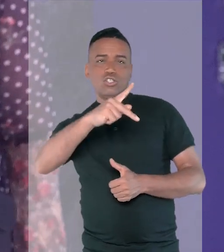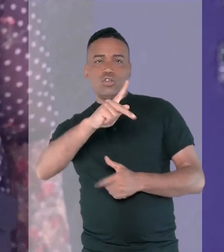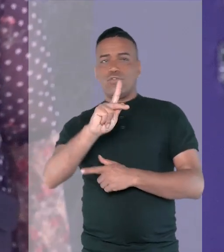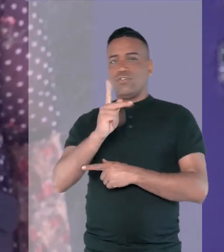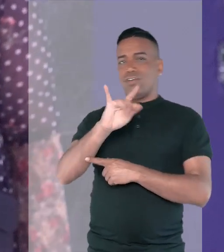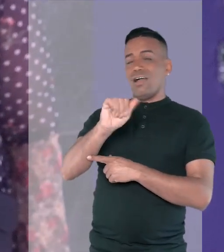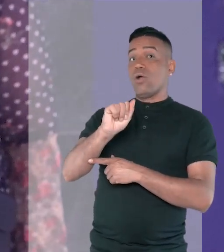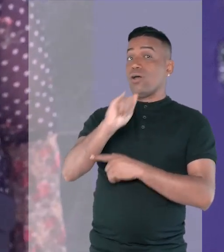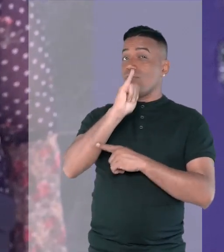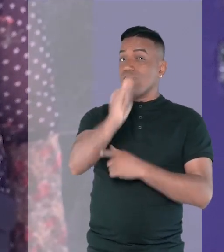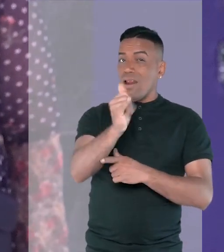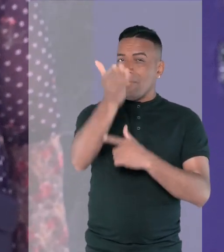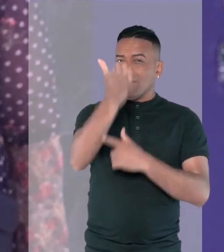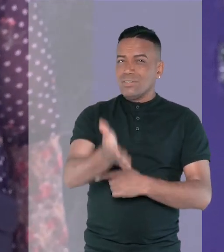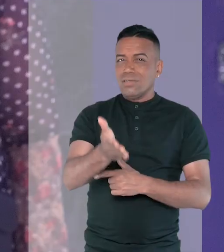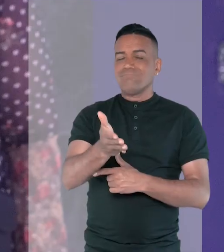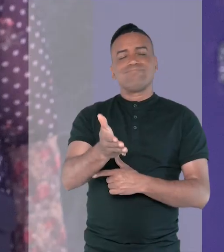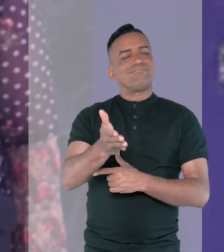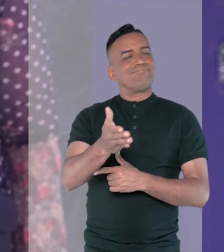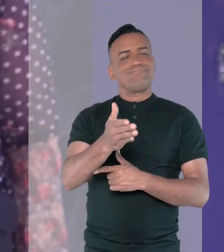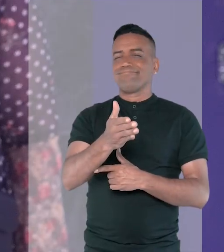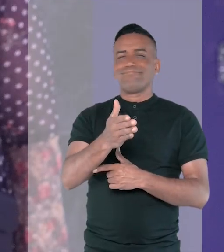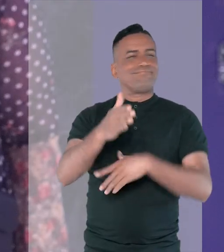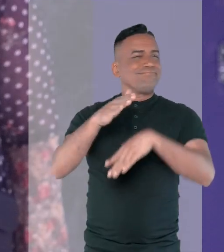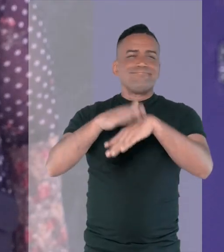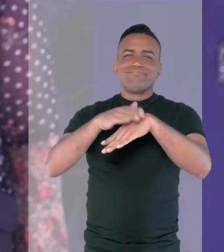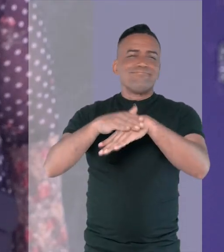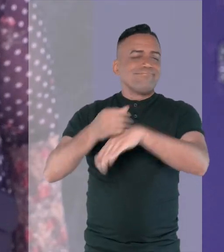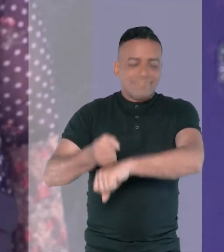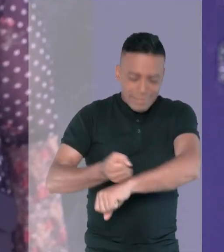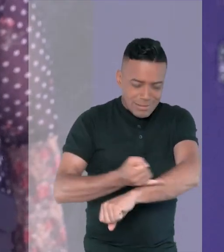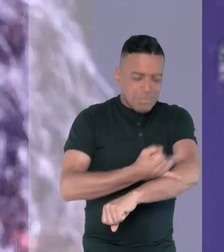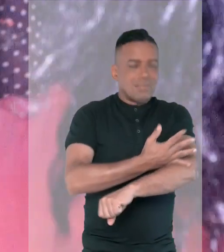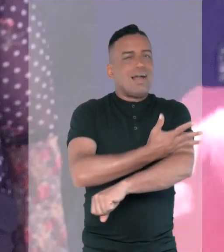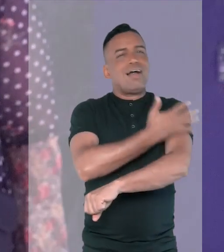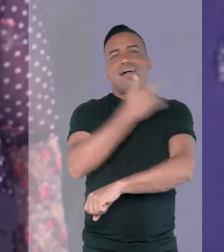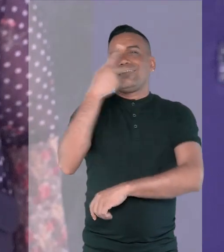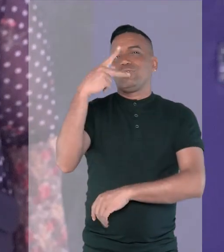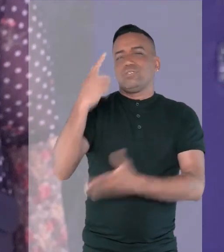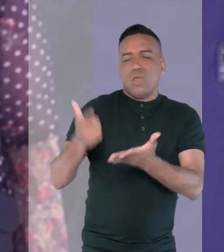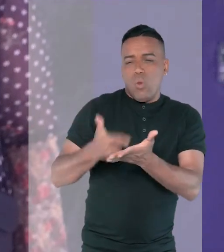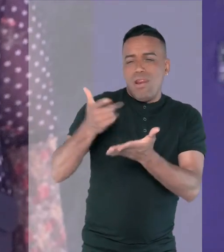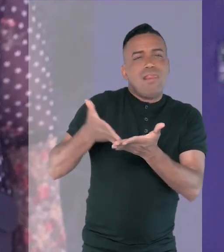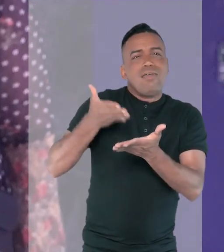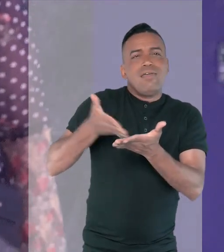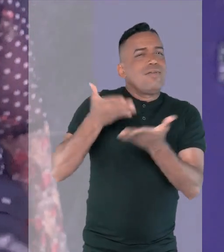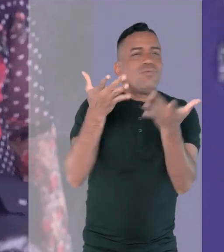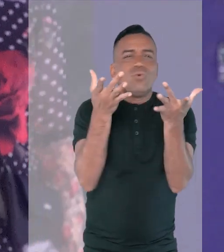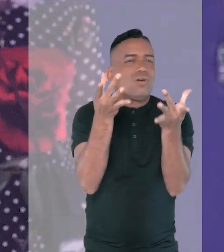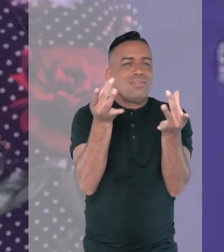quero dizer para você, a sensibilidade do seu livro, Obrigada. sabe,